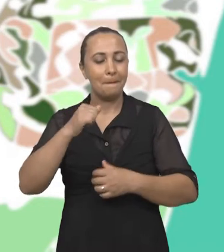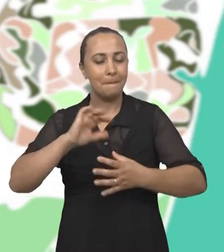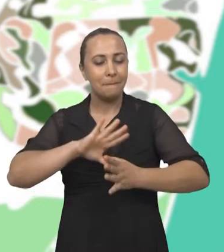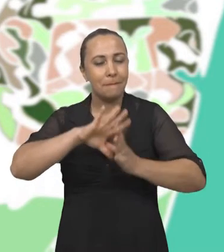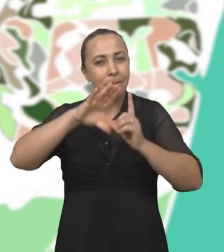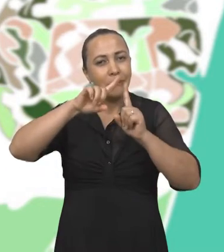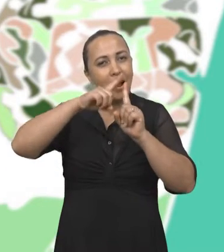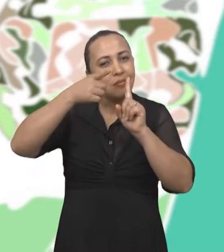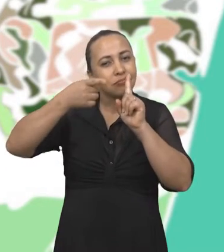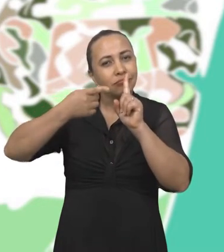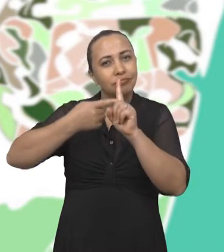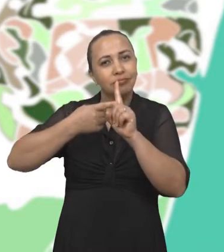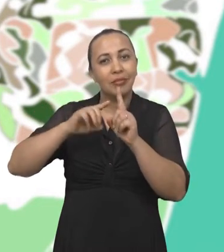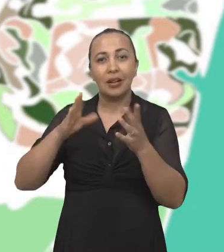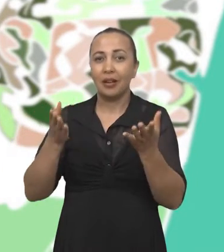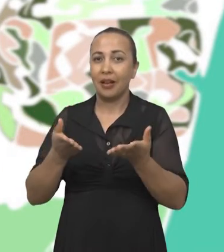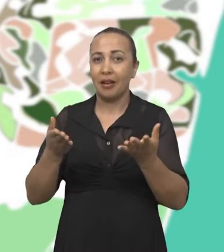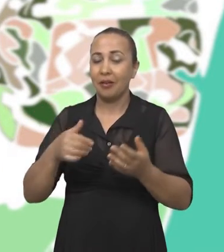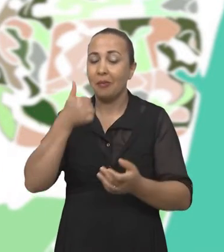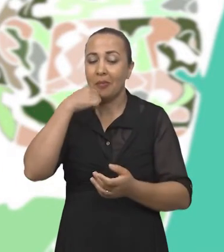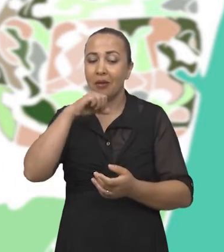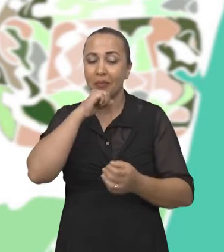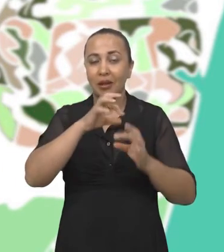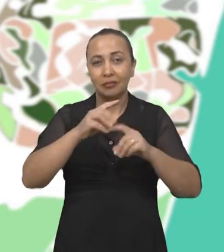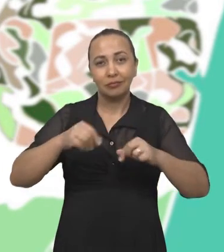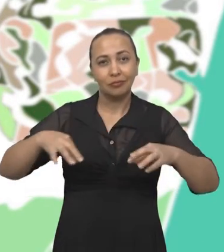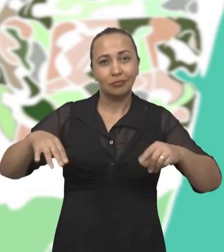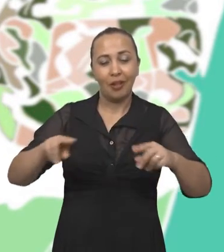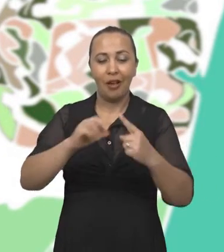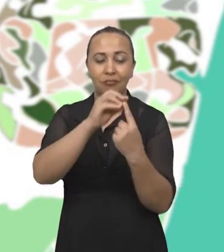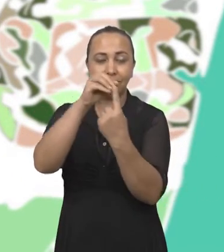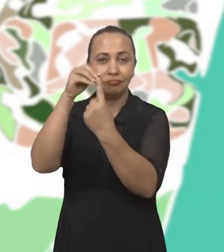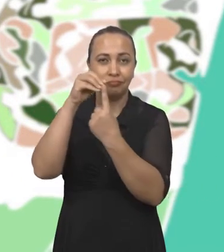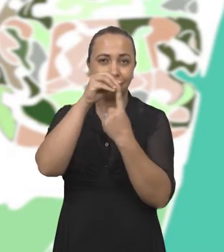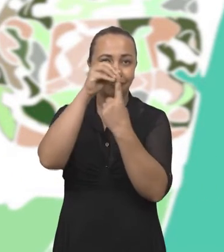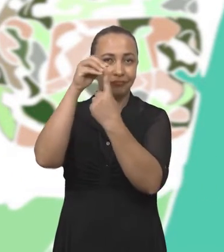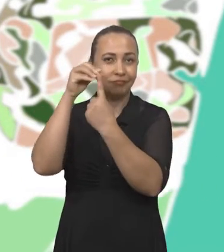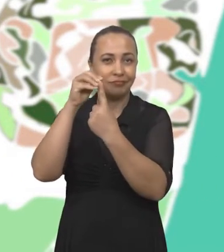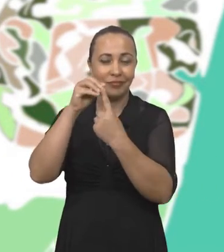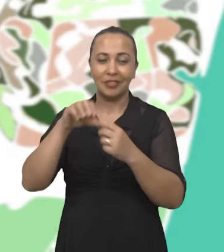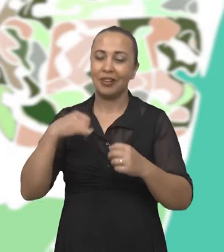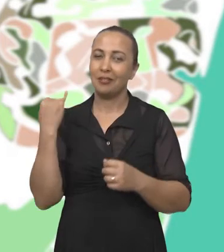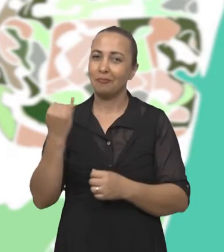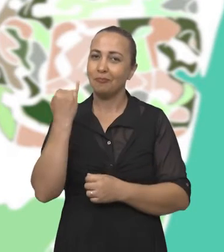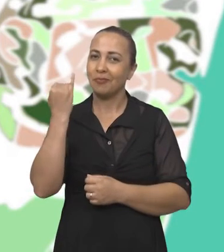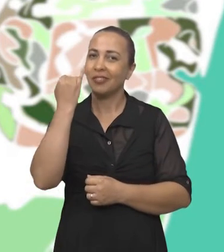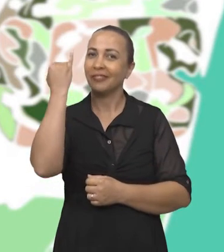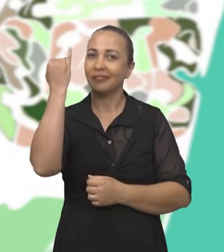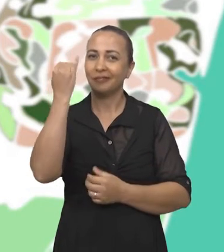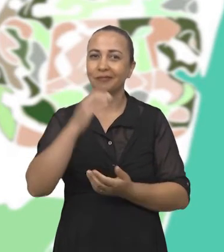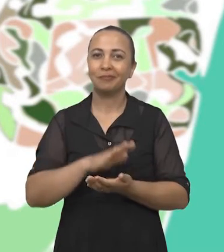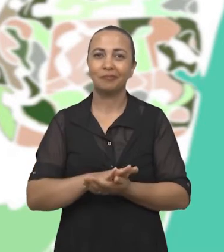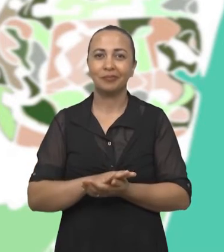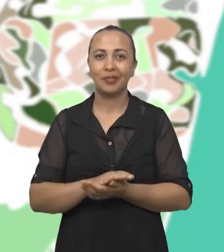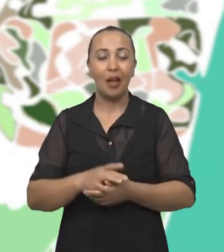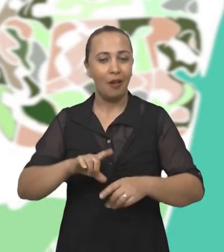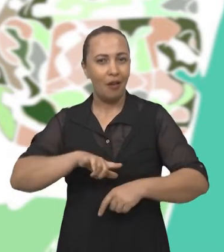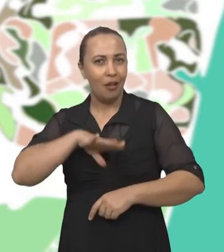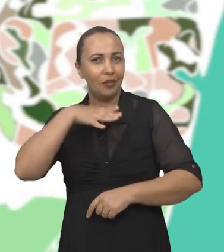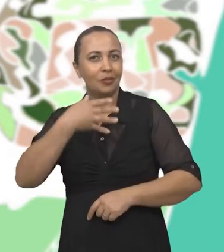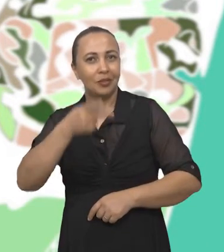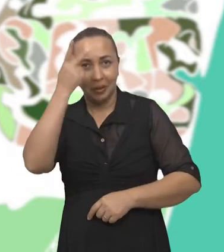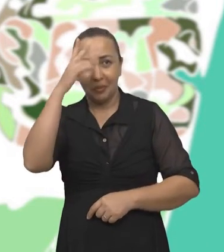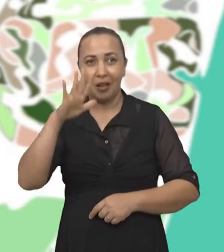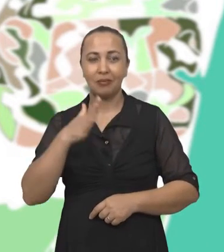placenta e a Mãe Terra é a única fonte vital. Foi um desafio para